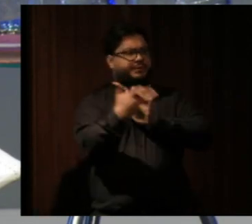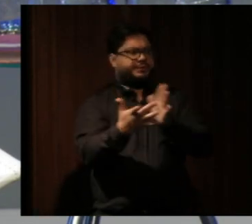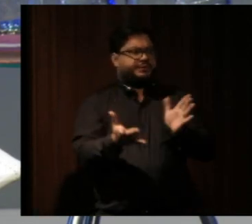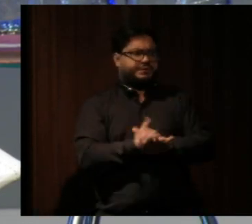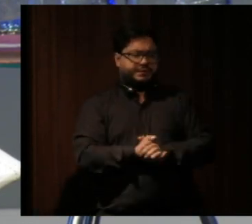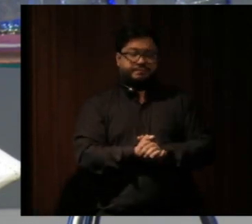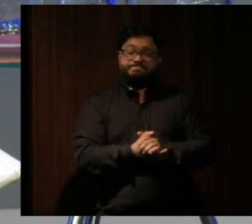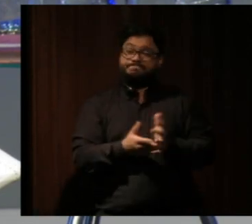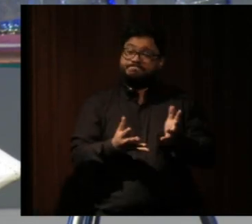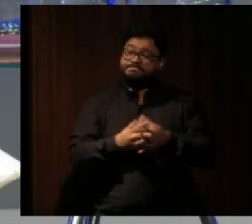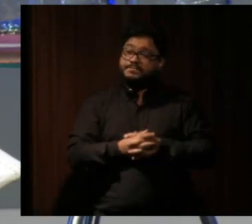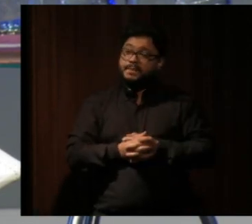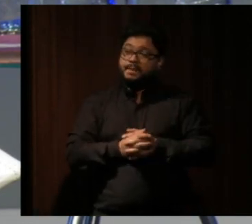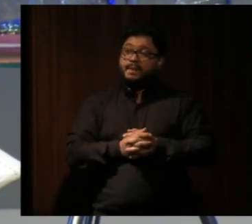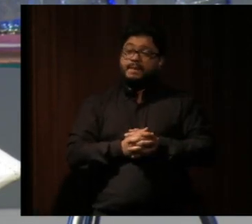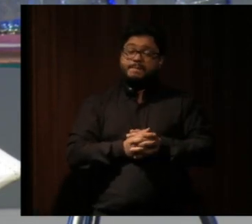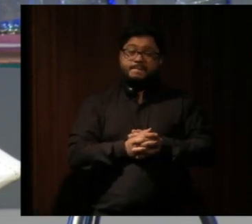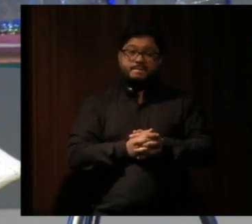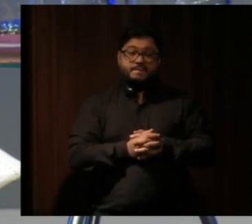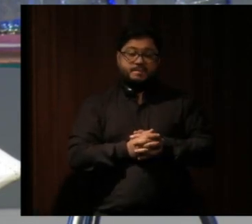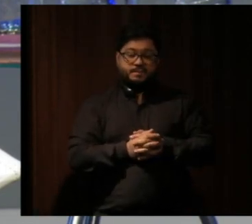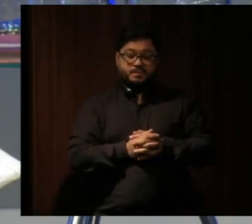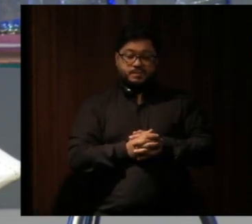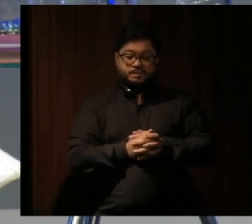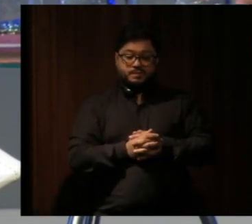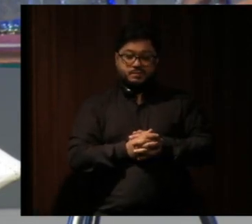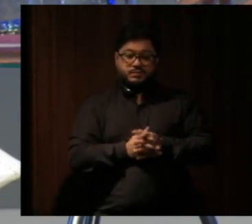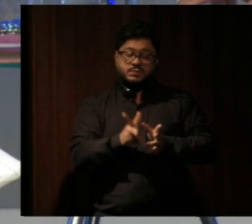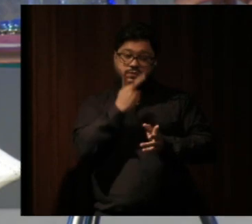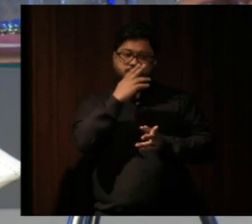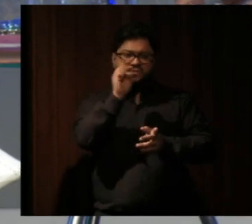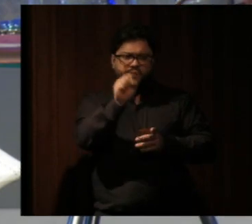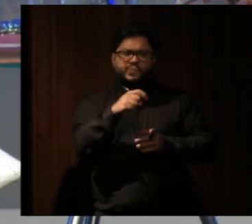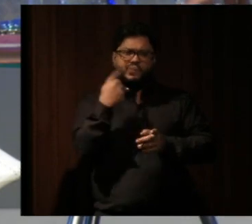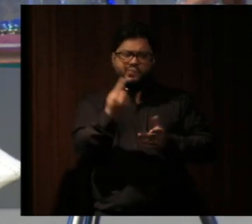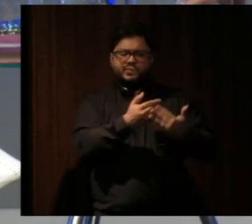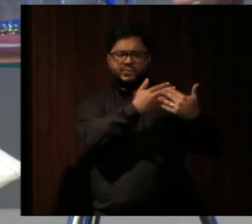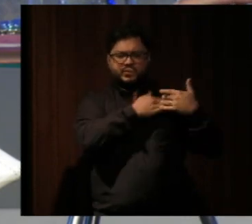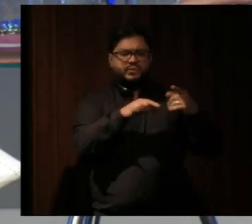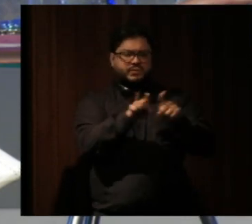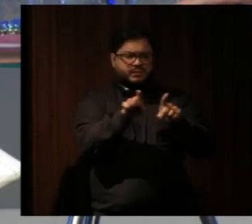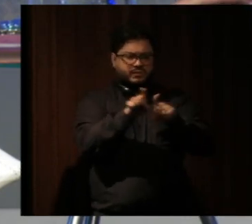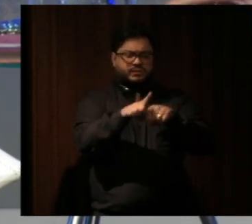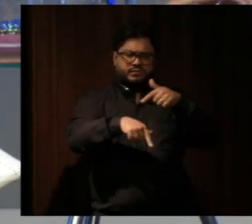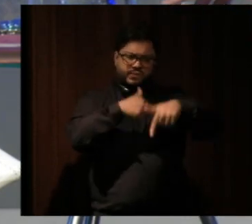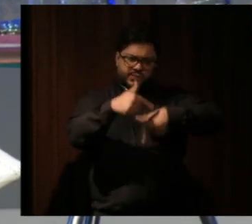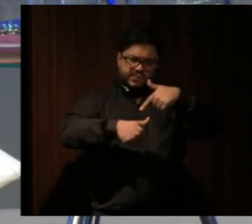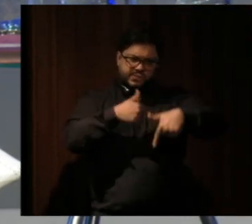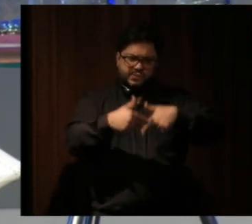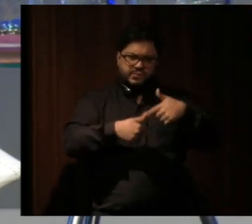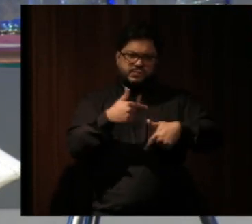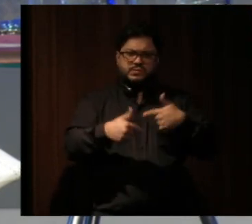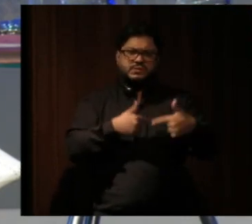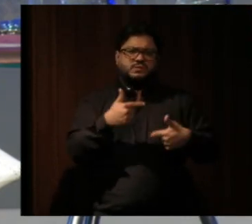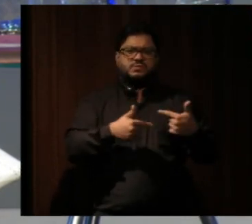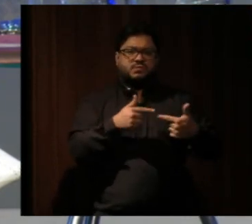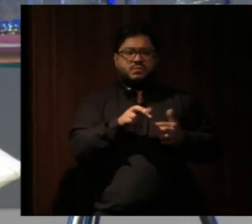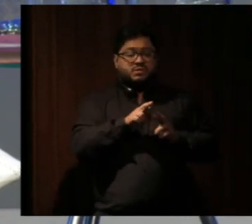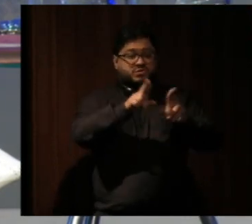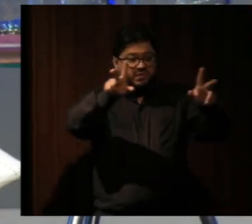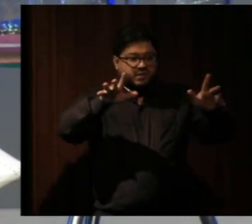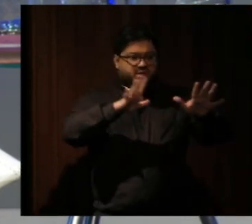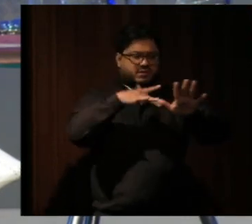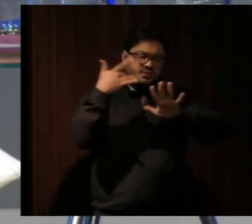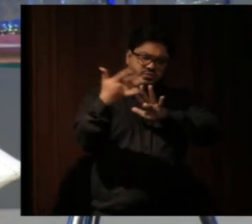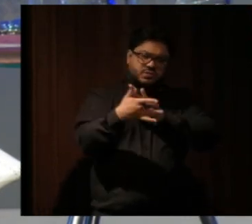então eh acho que sim é o nosso papel também é atuar eh para se diferenciar das